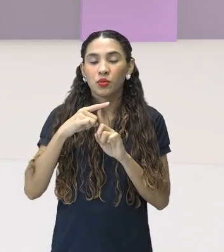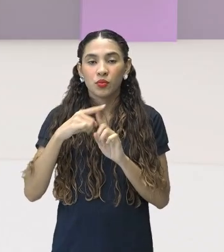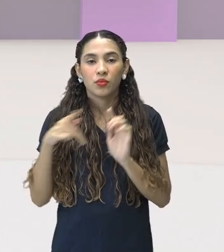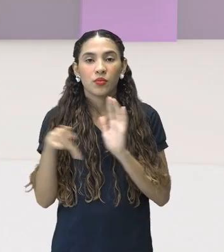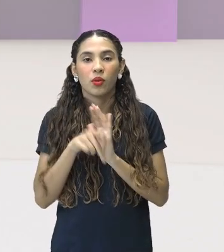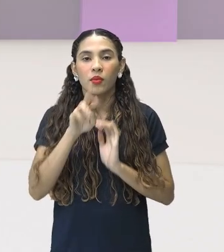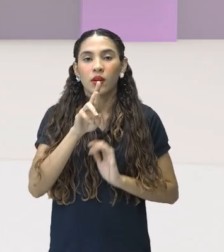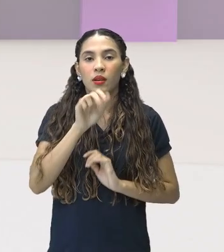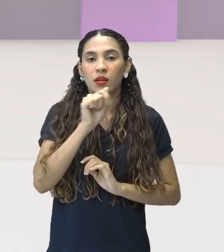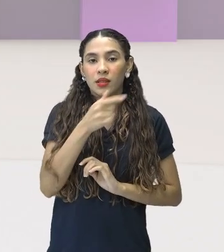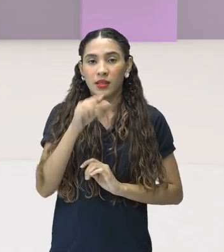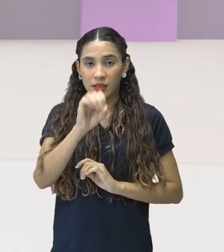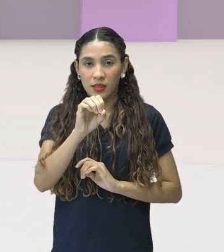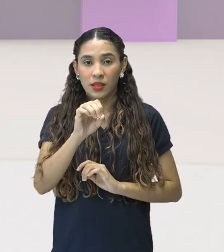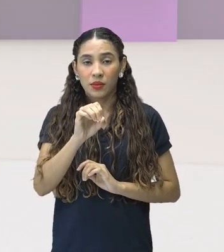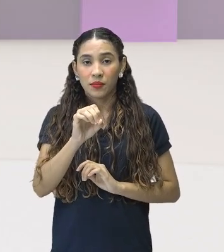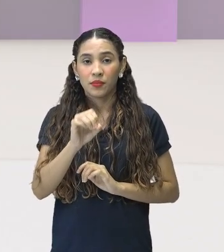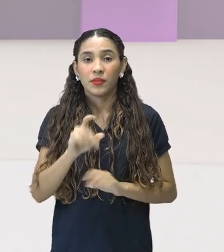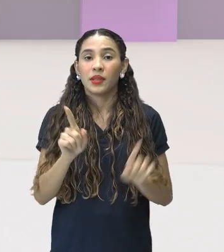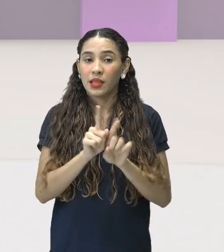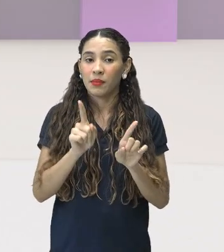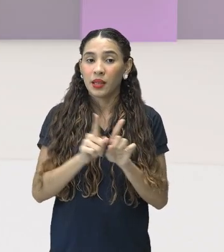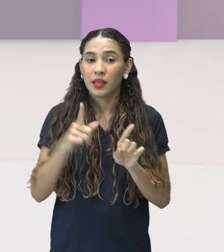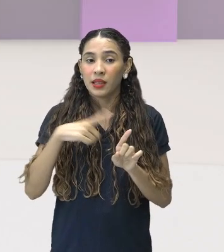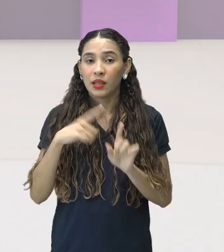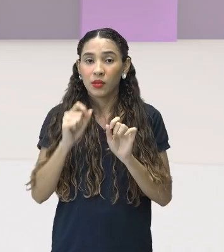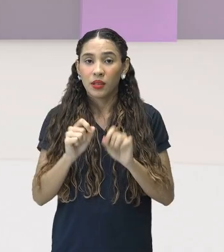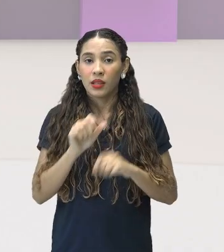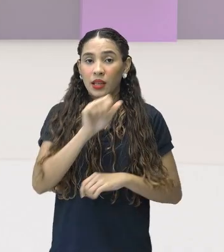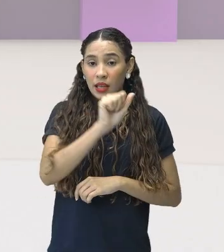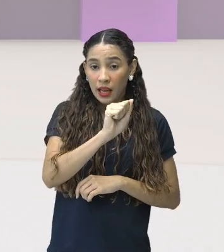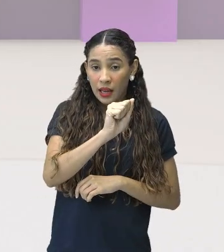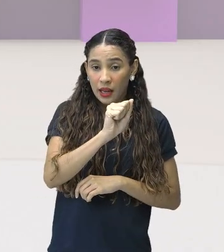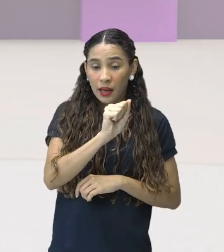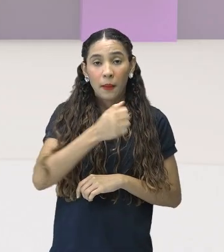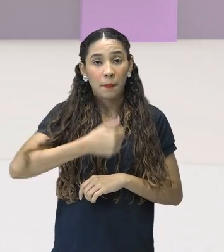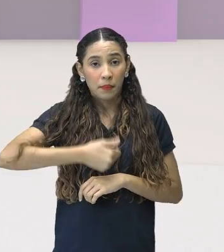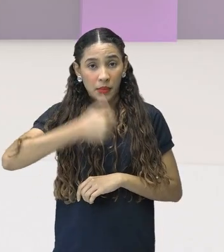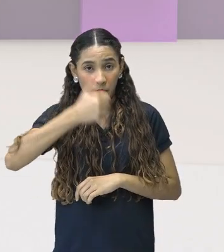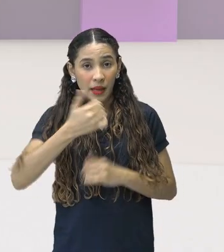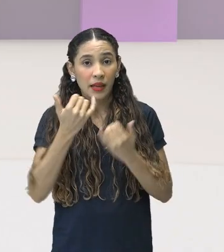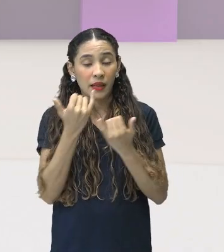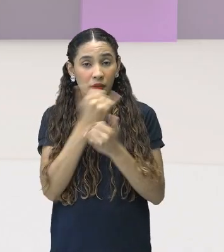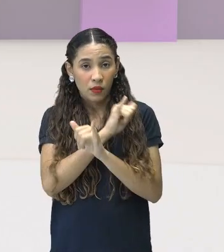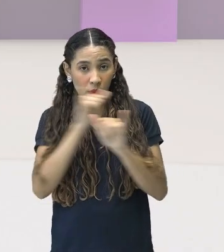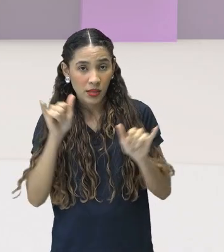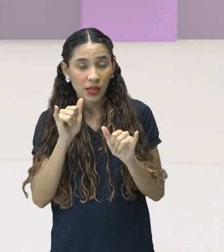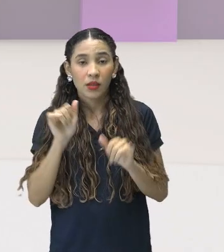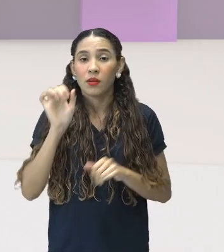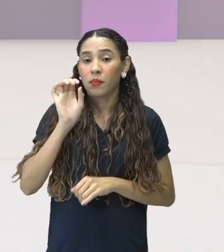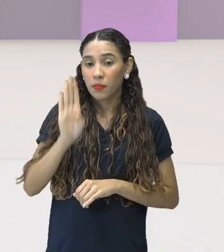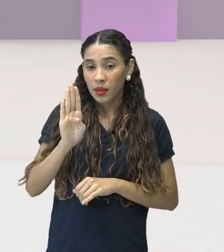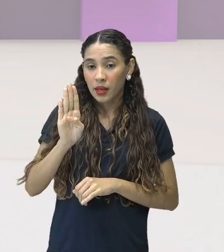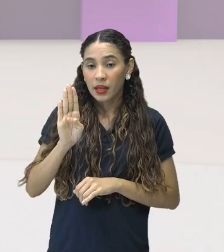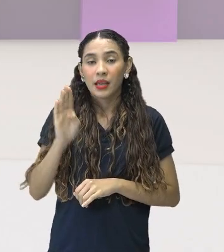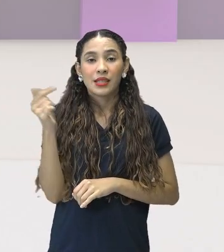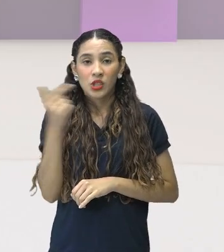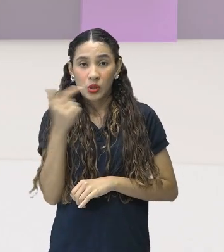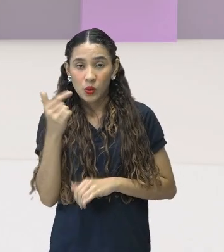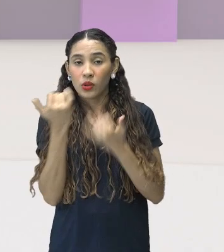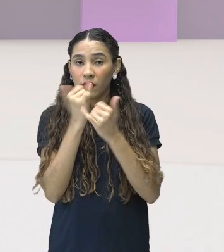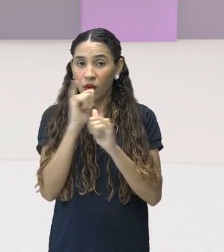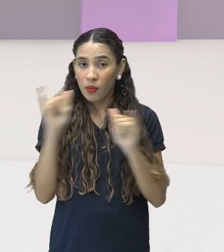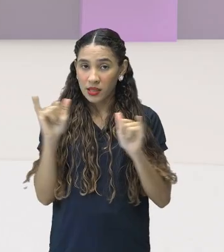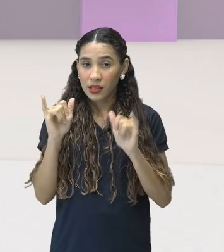na nossa razão, considerando a nossa primeira informação e B, a nossa